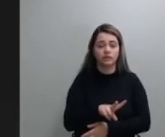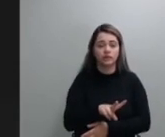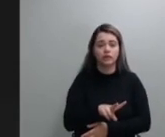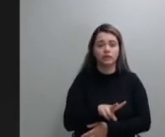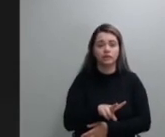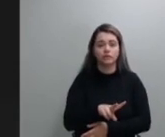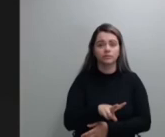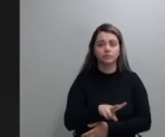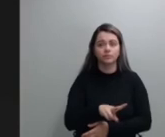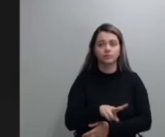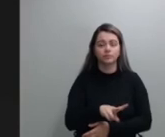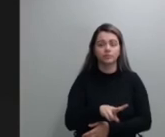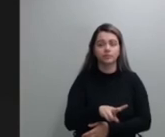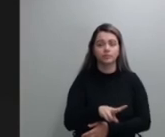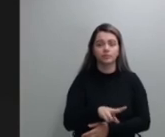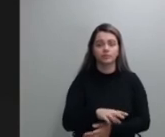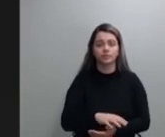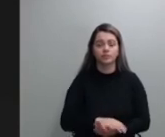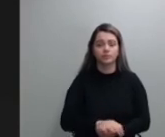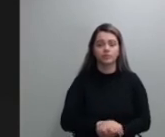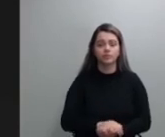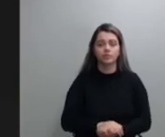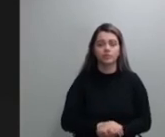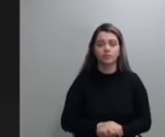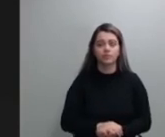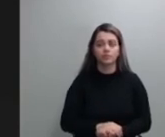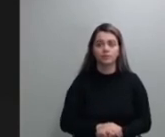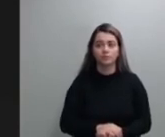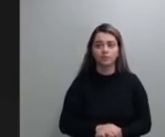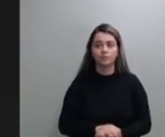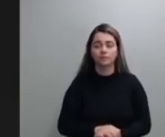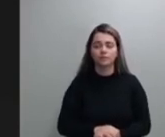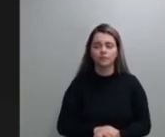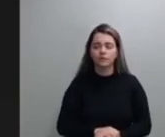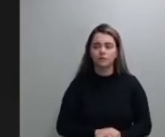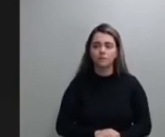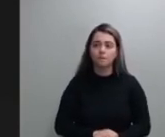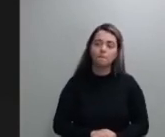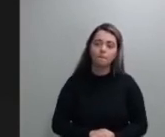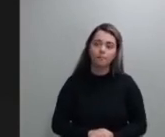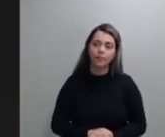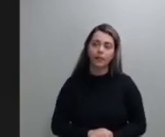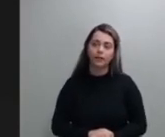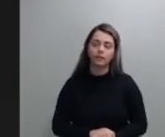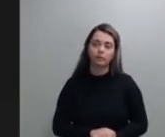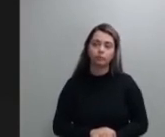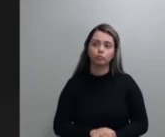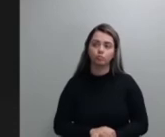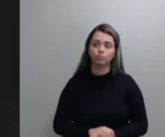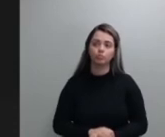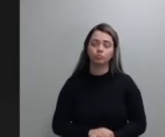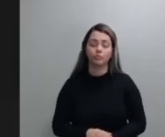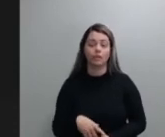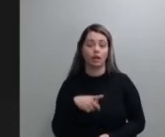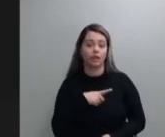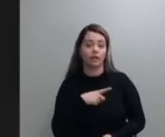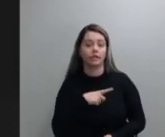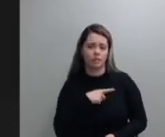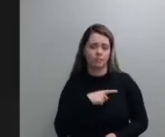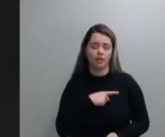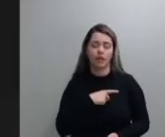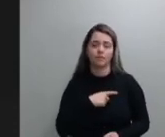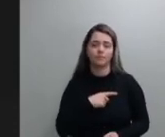submissão da operação foi realizada tempestivamente em decorrência da negociação da bolsa do governo de orte